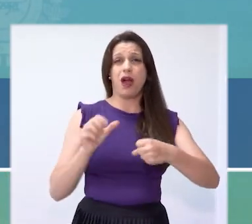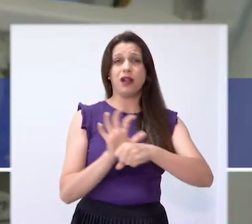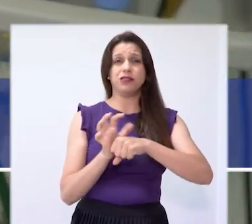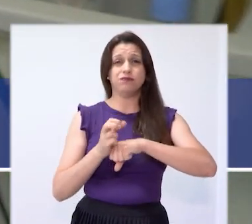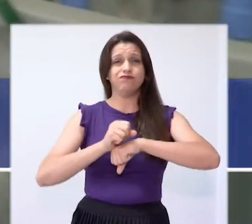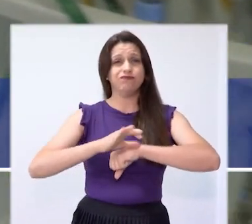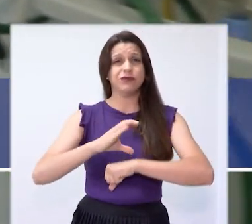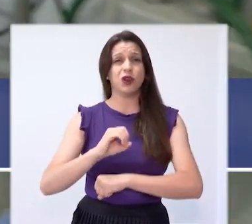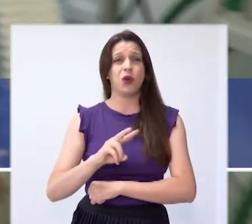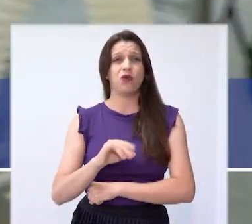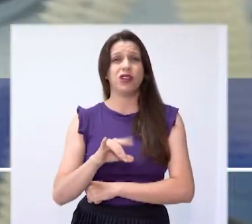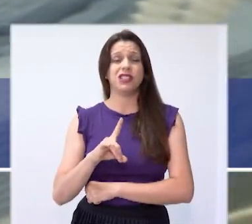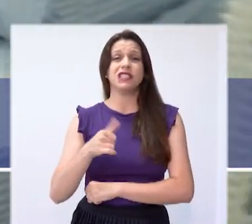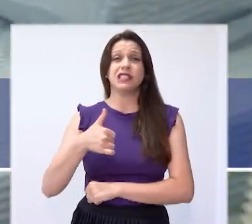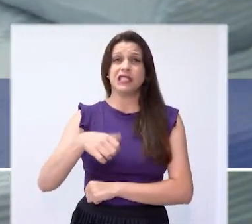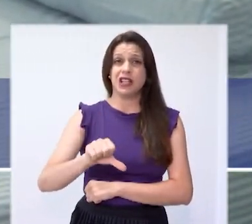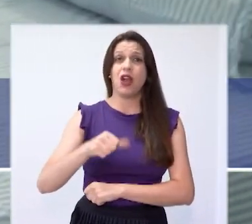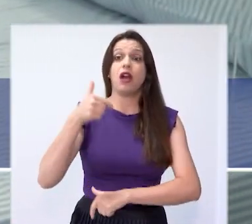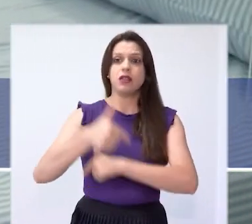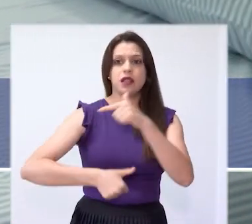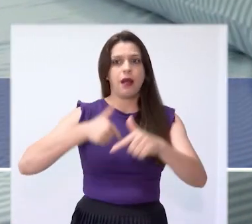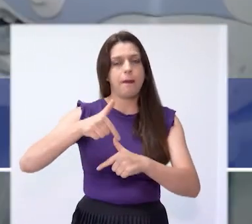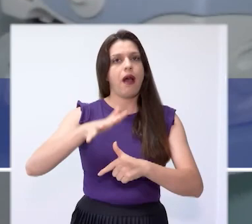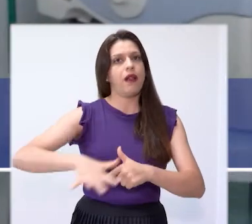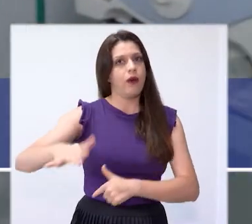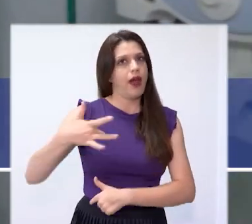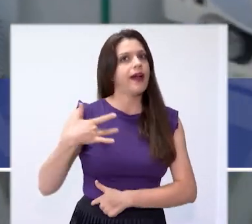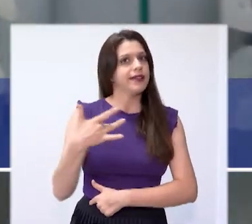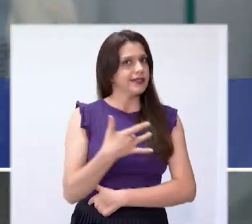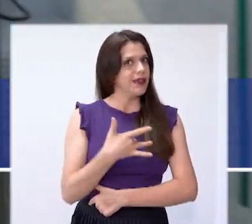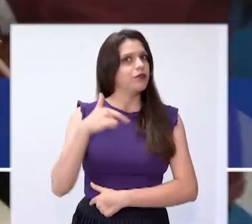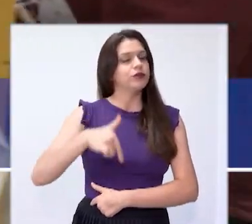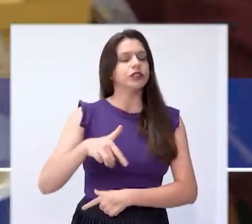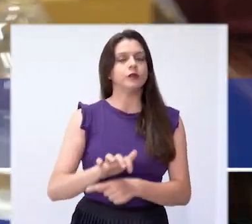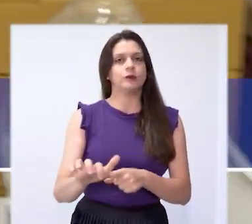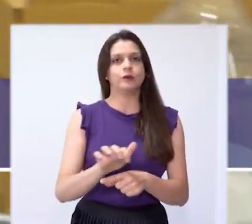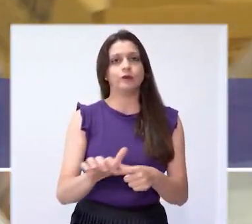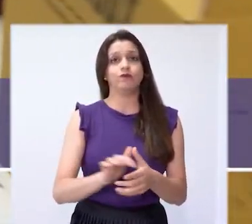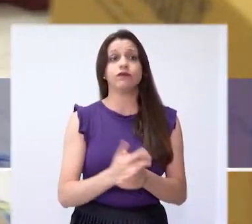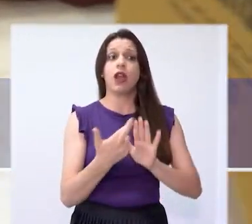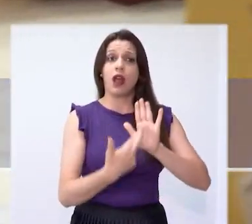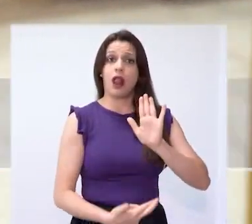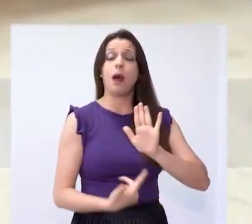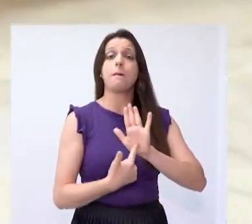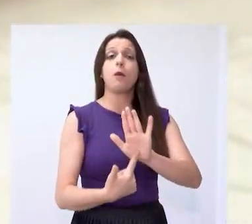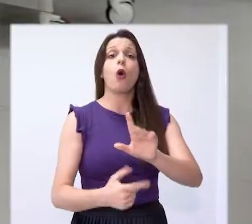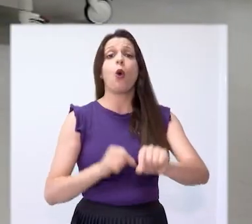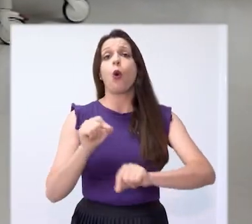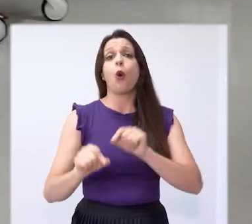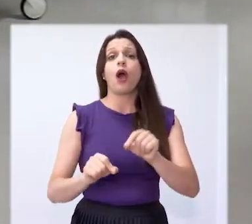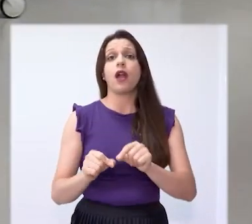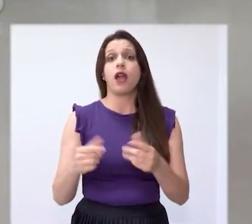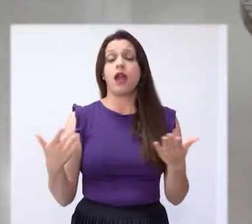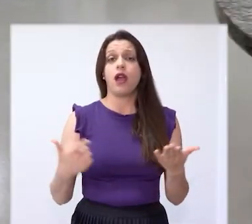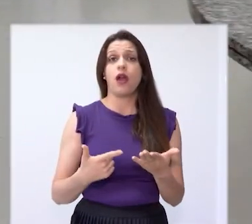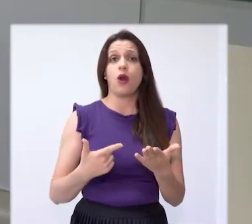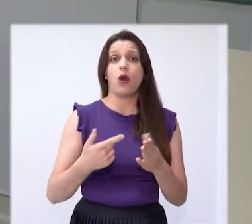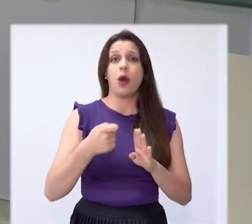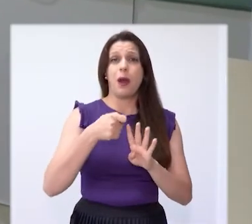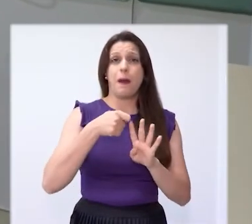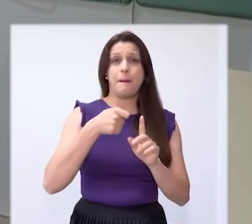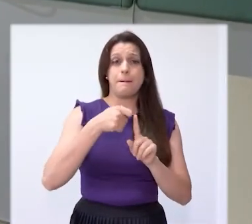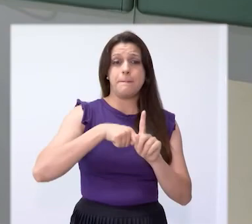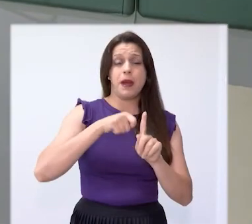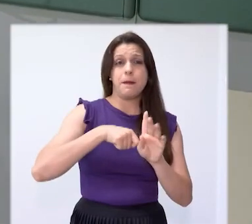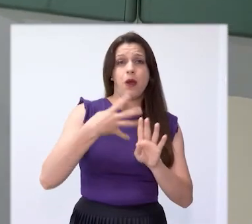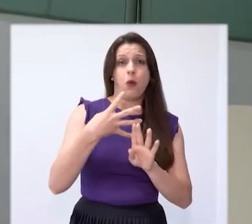surge. O combate ao Covid-19 tem sido a principal frente de atuação dos servidores da saúde no Estado. O relatório aponta, por exemplo,